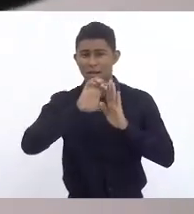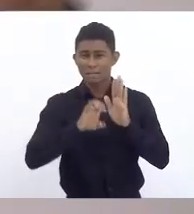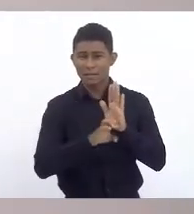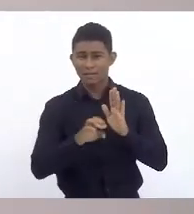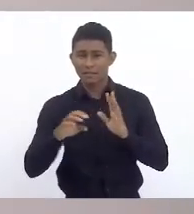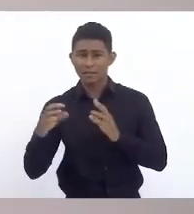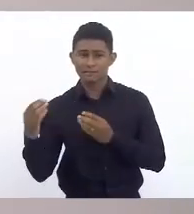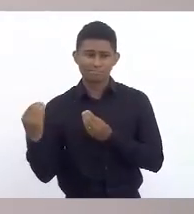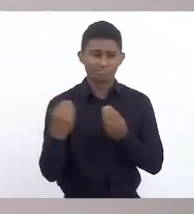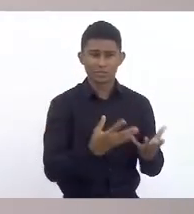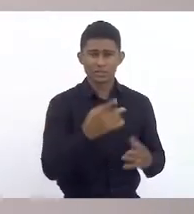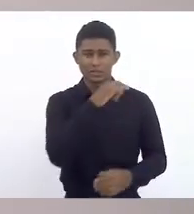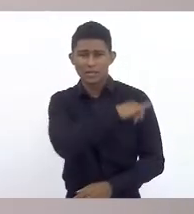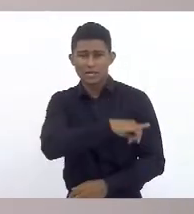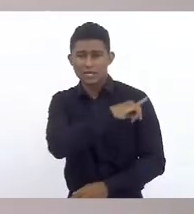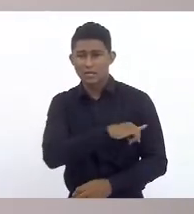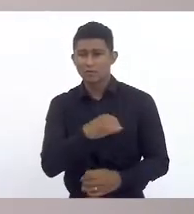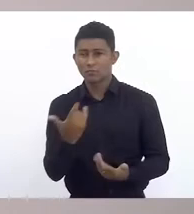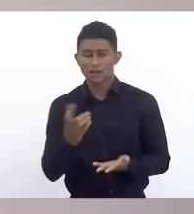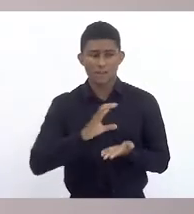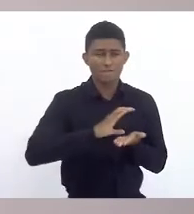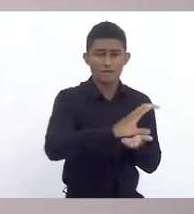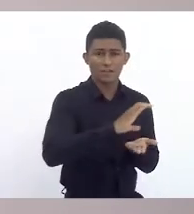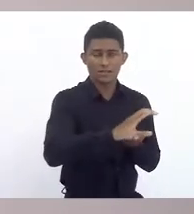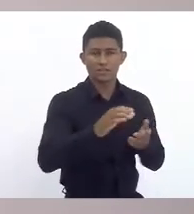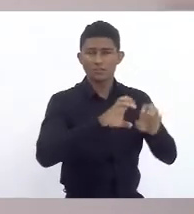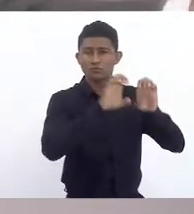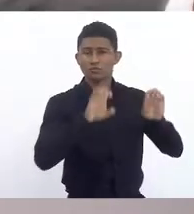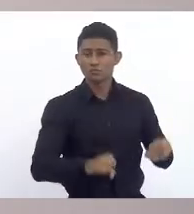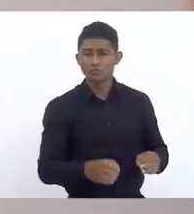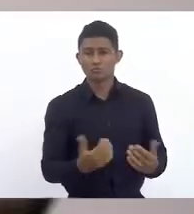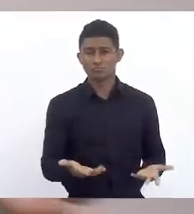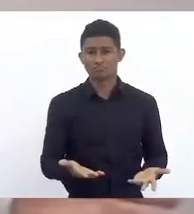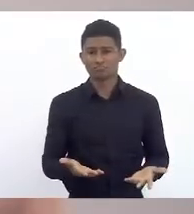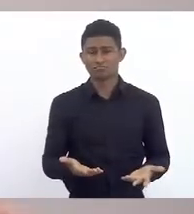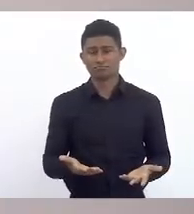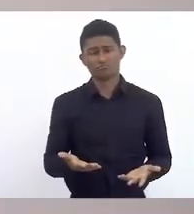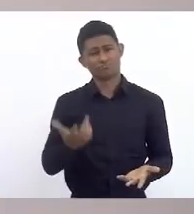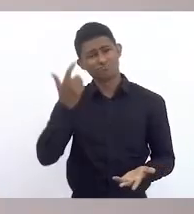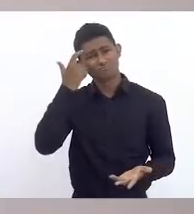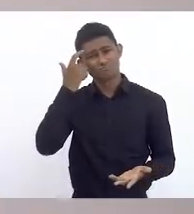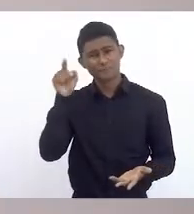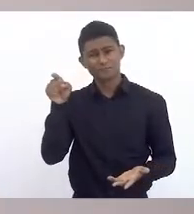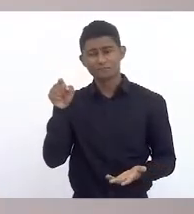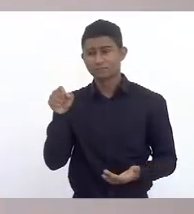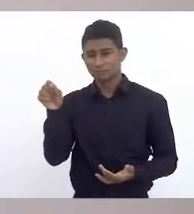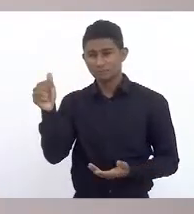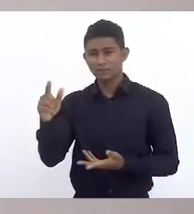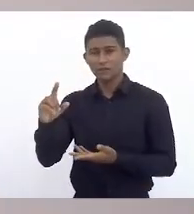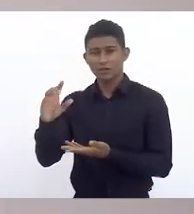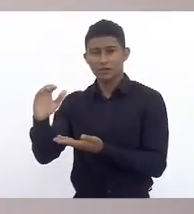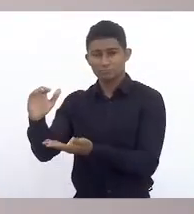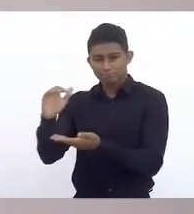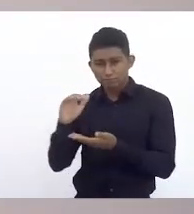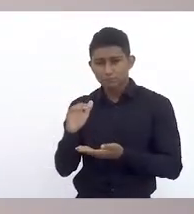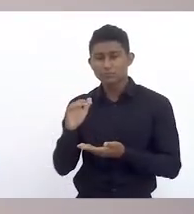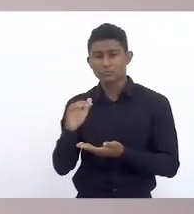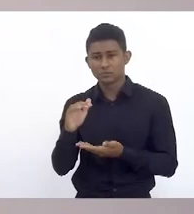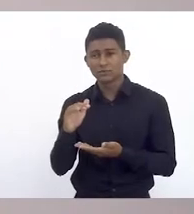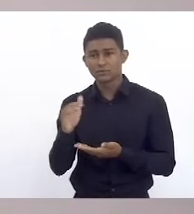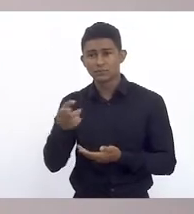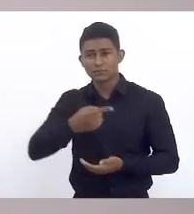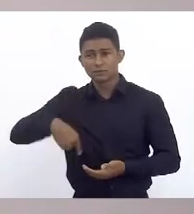verba federal para investir em infraestrutura aqui? Aí esse dinheiro vem para cá, investe